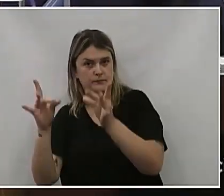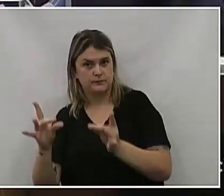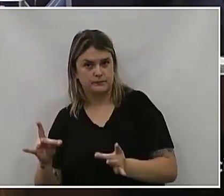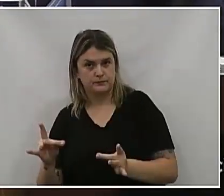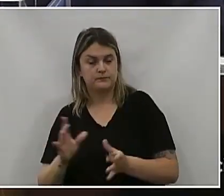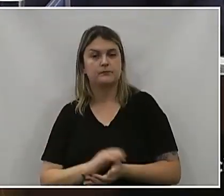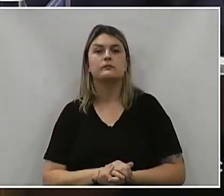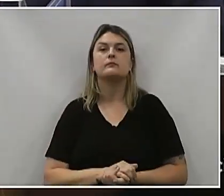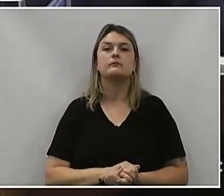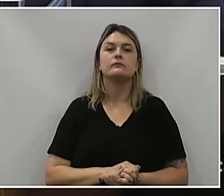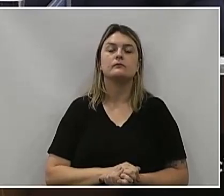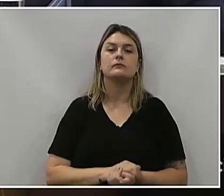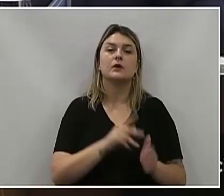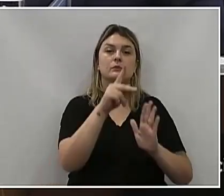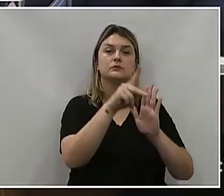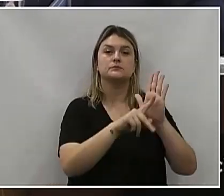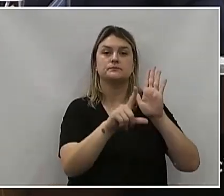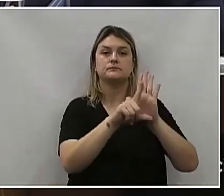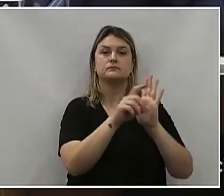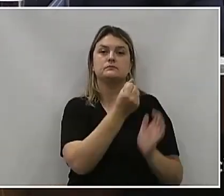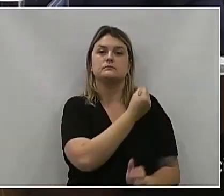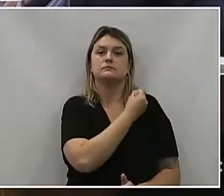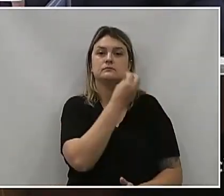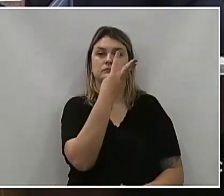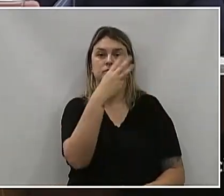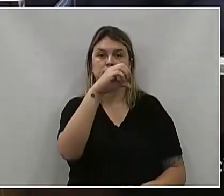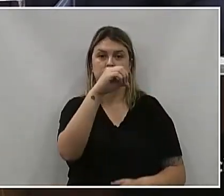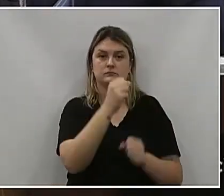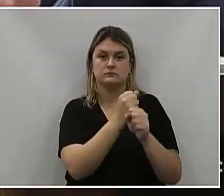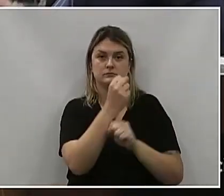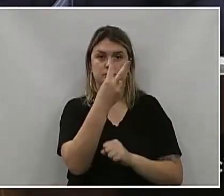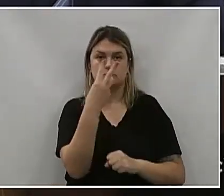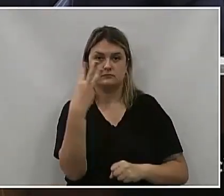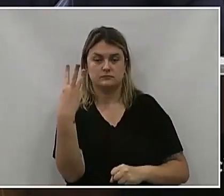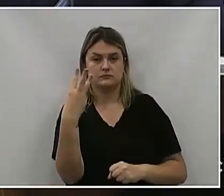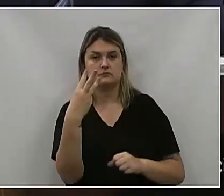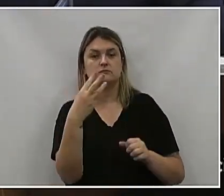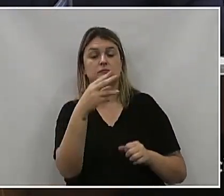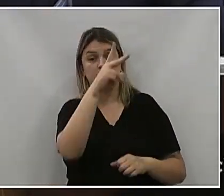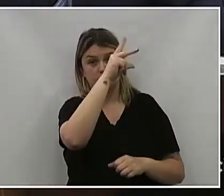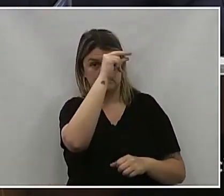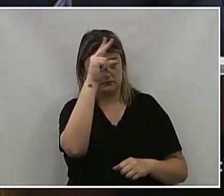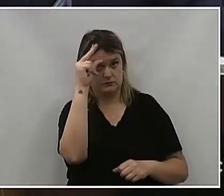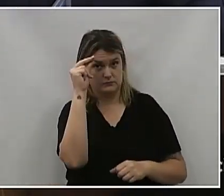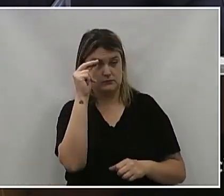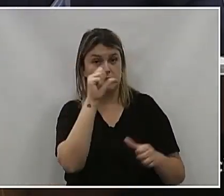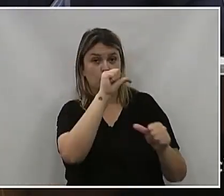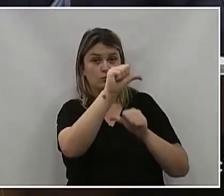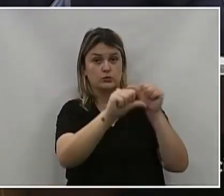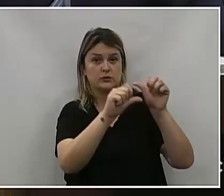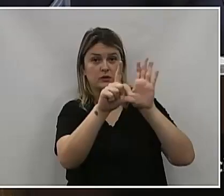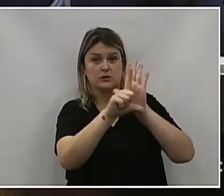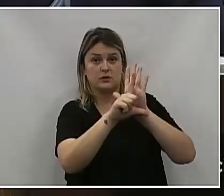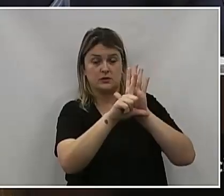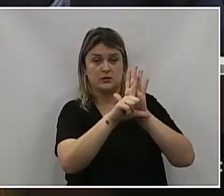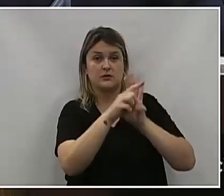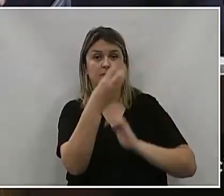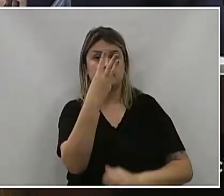providências. Projeto de lei ordinária número 39 de 2023 do Executivo, que altera a Lei